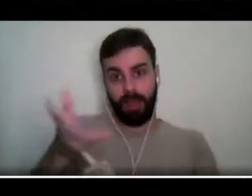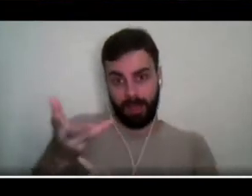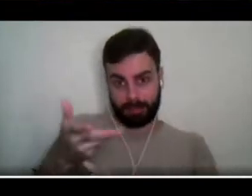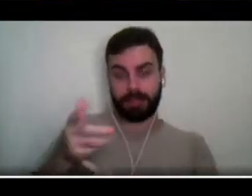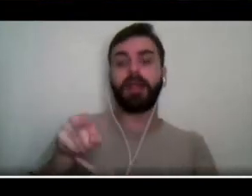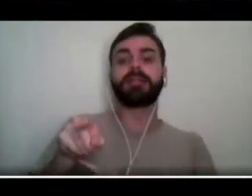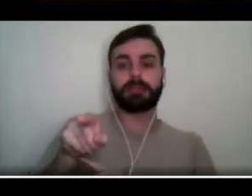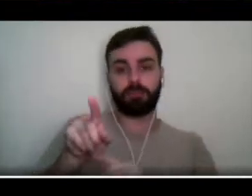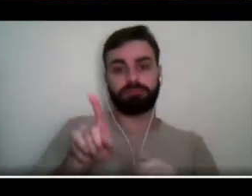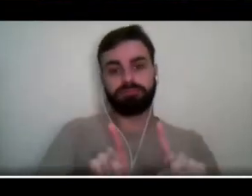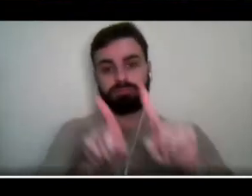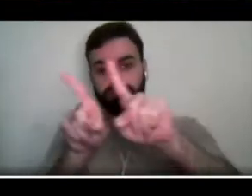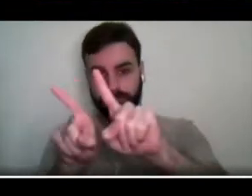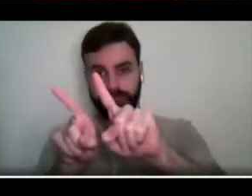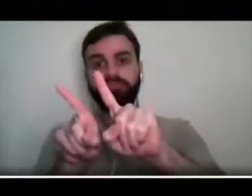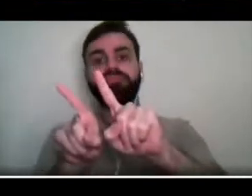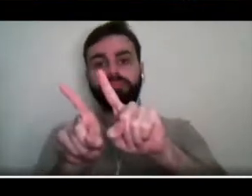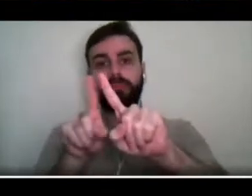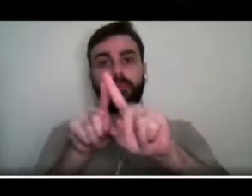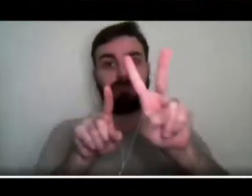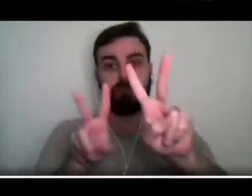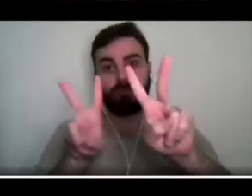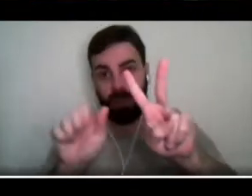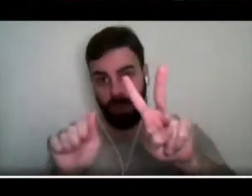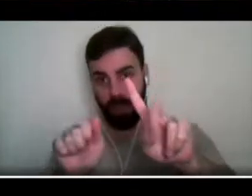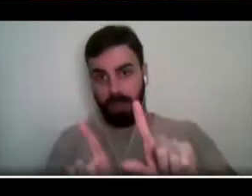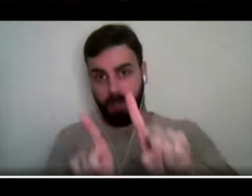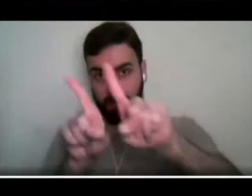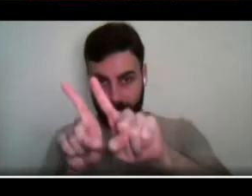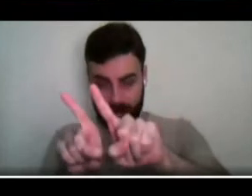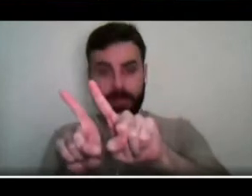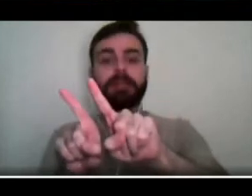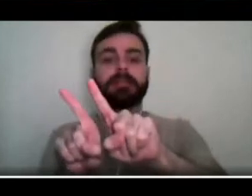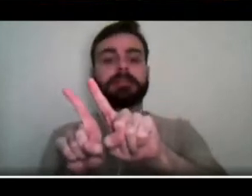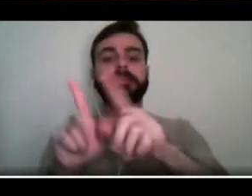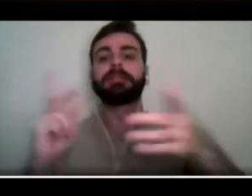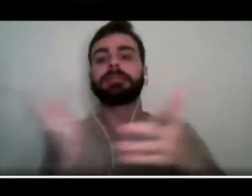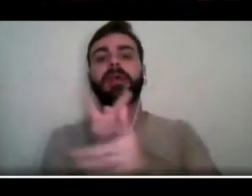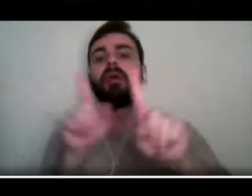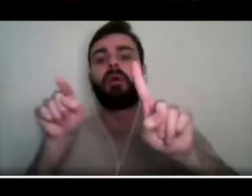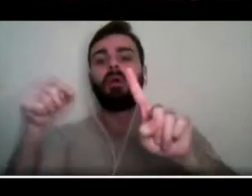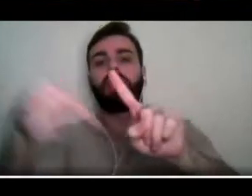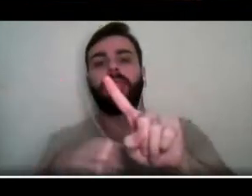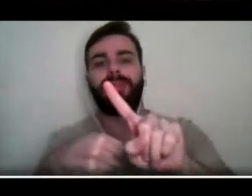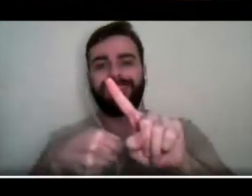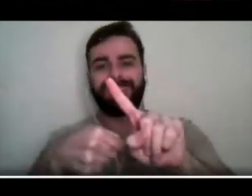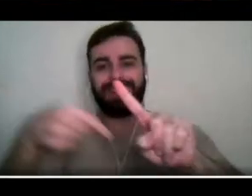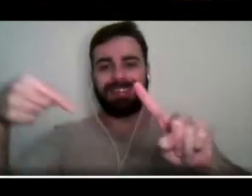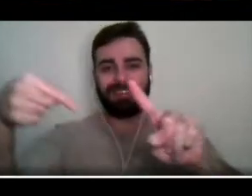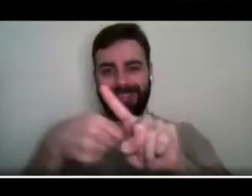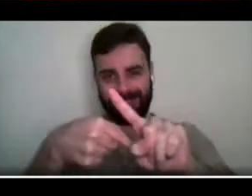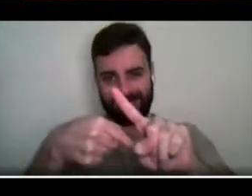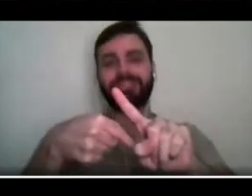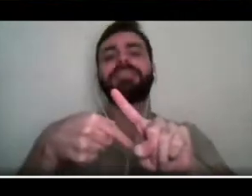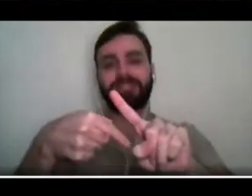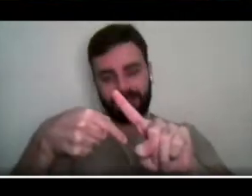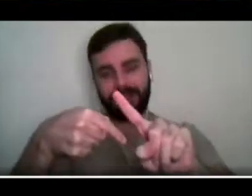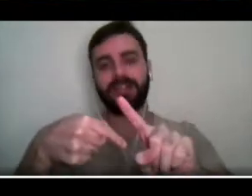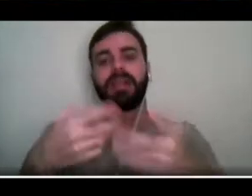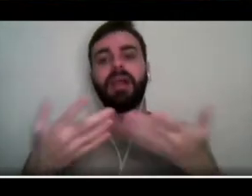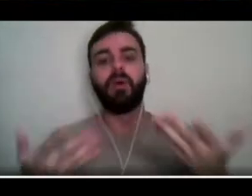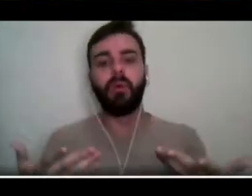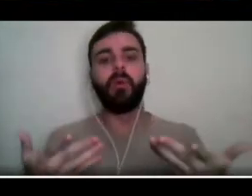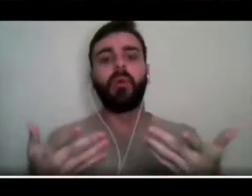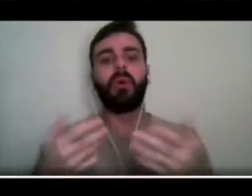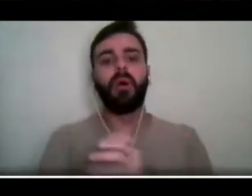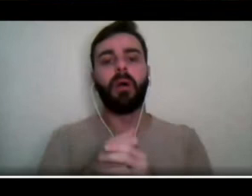paralela à velocidade, ela está no sentido oposto à velocidade. Então, a aceleração, ela teria